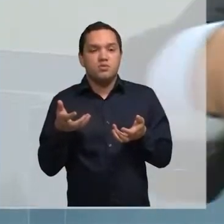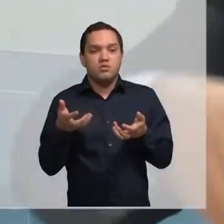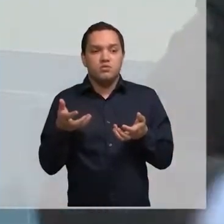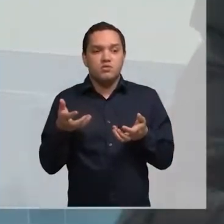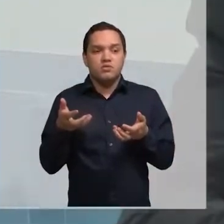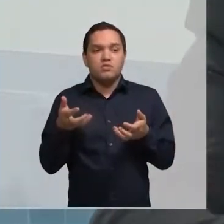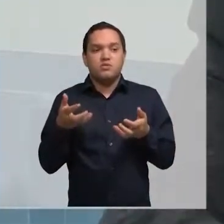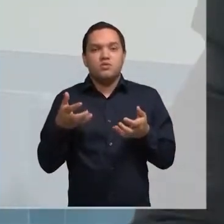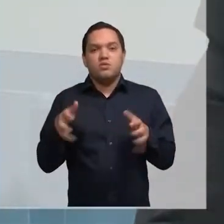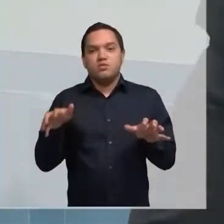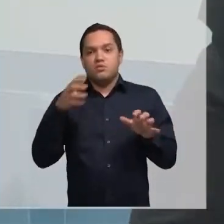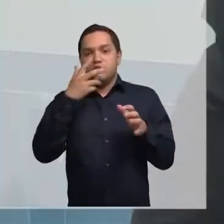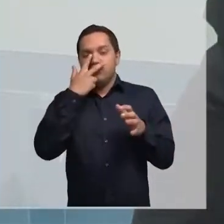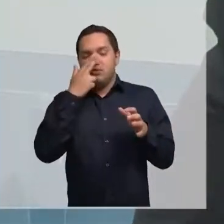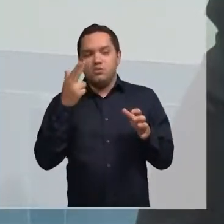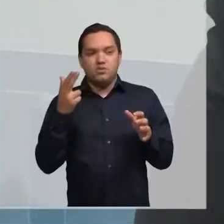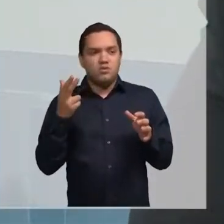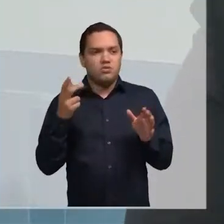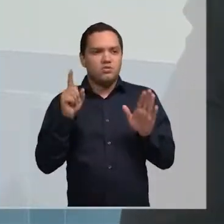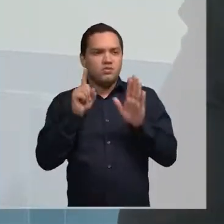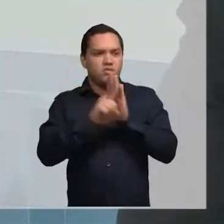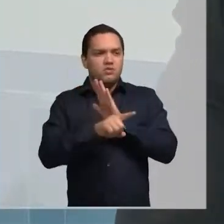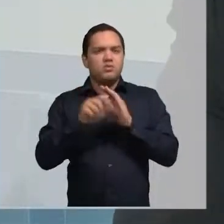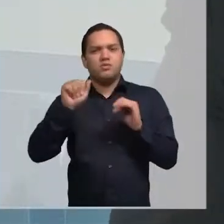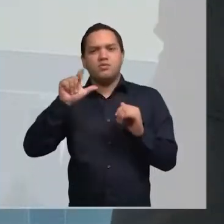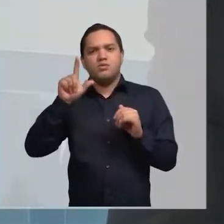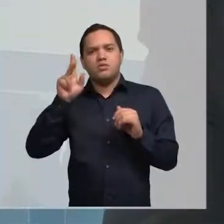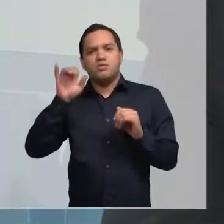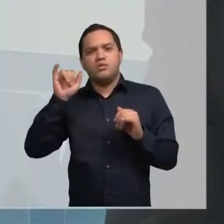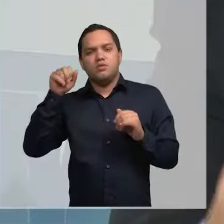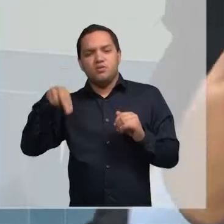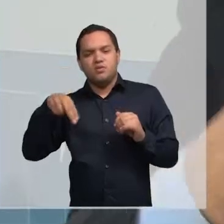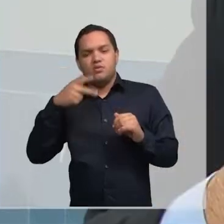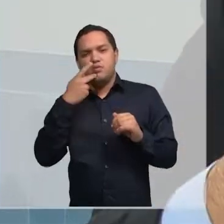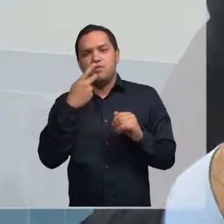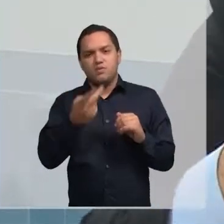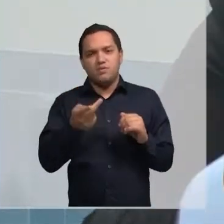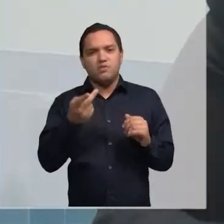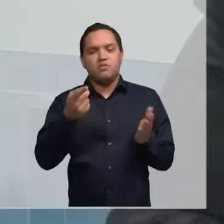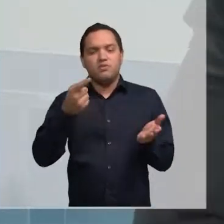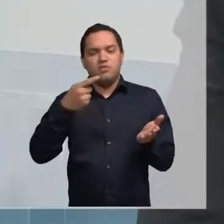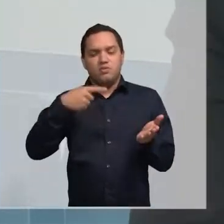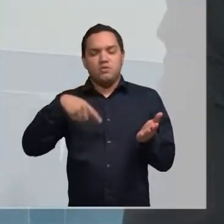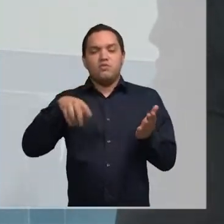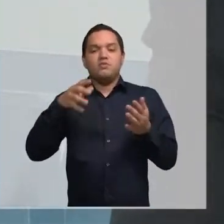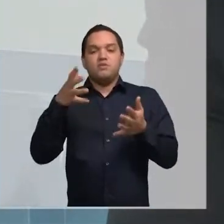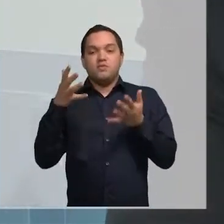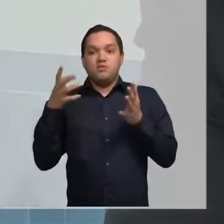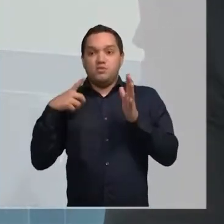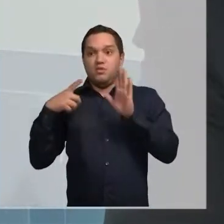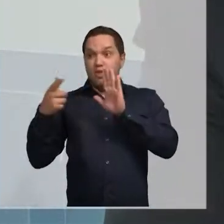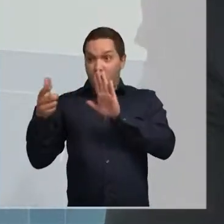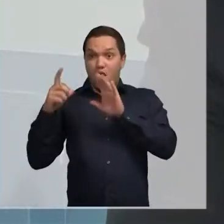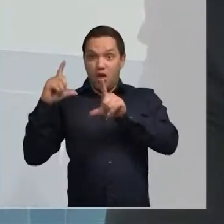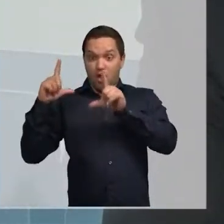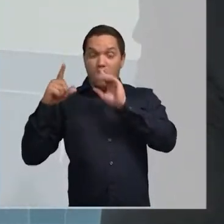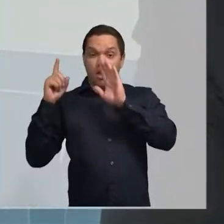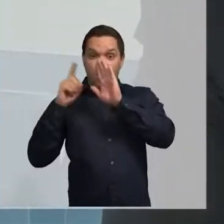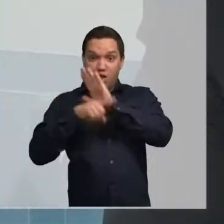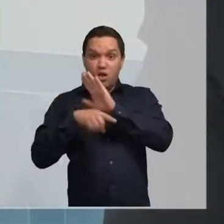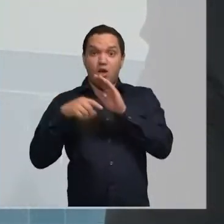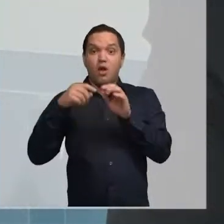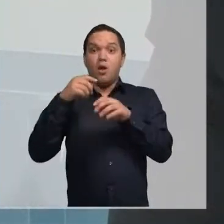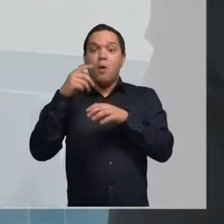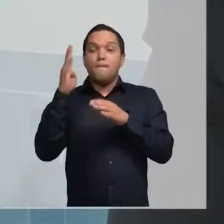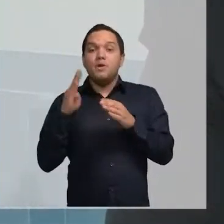centrão continue dominando, ou foi a pergunta para o Geraldo Alckmin ontem. O nosso povo diz isso para a gente, nós temos aqui o programa O Brasil que